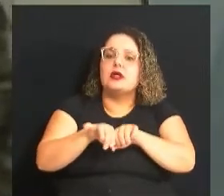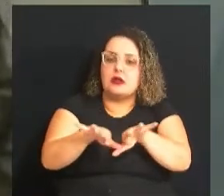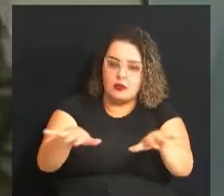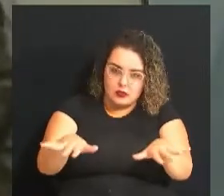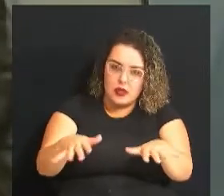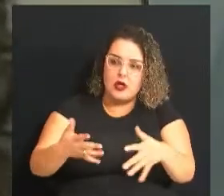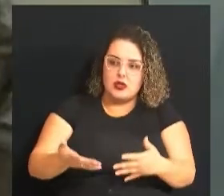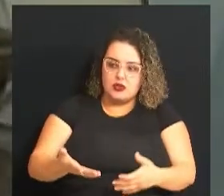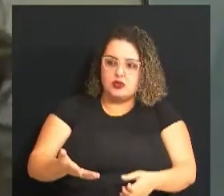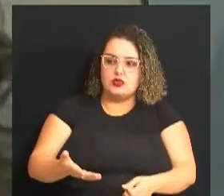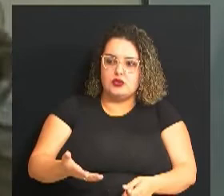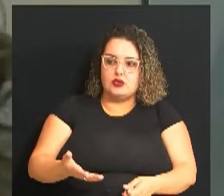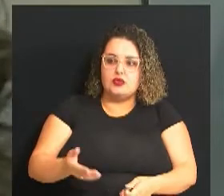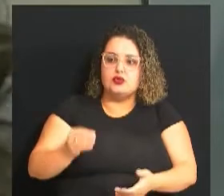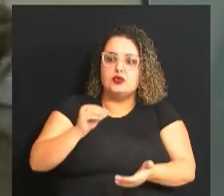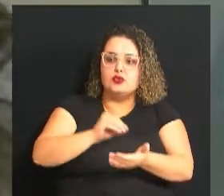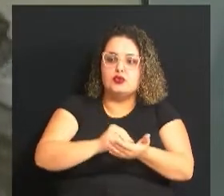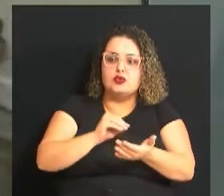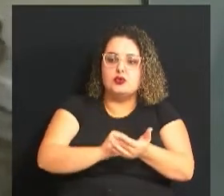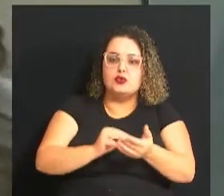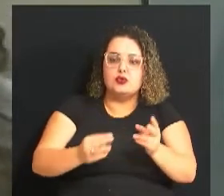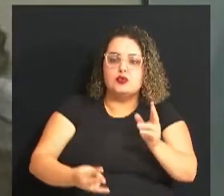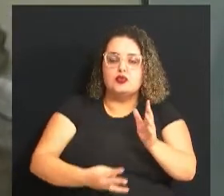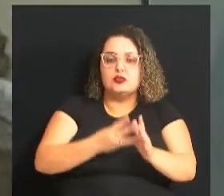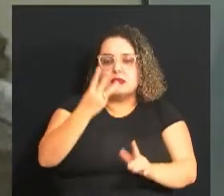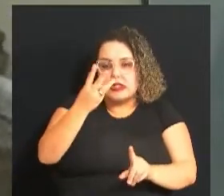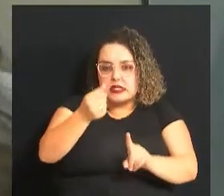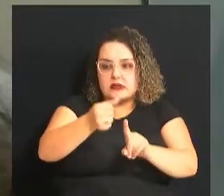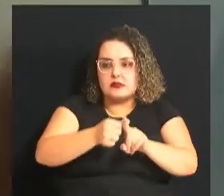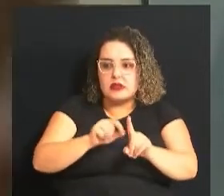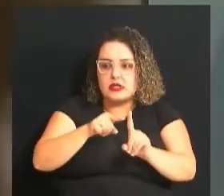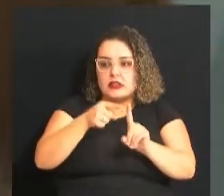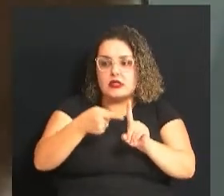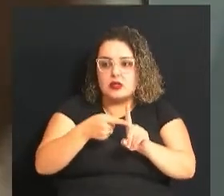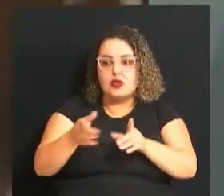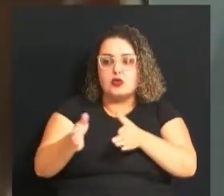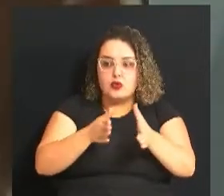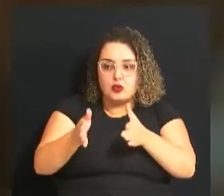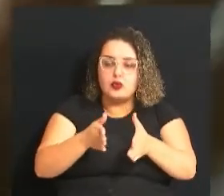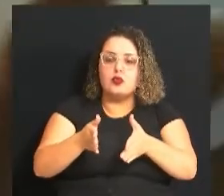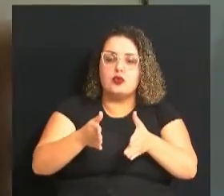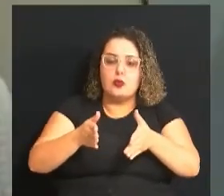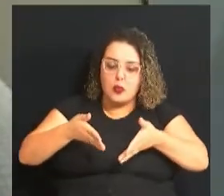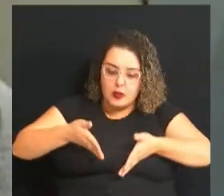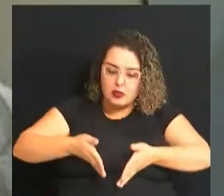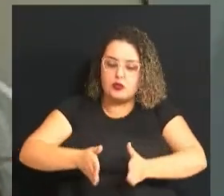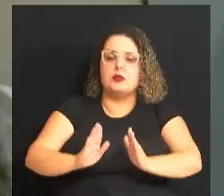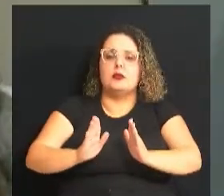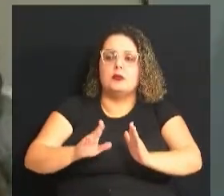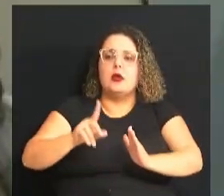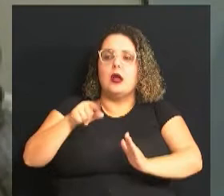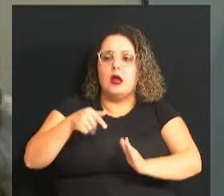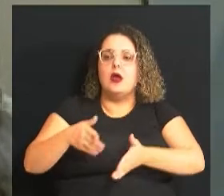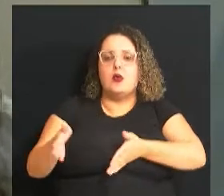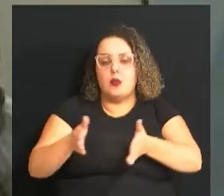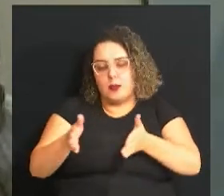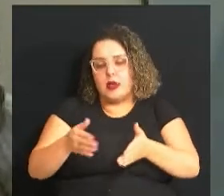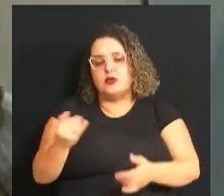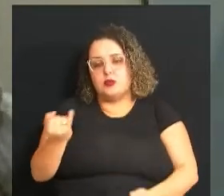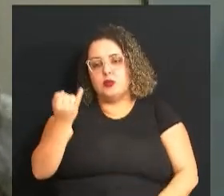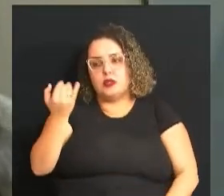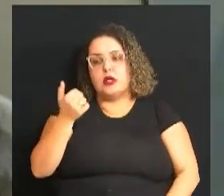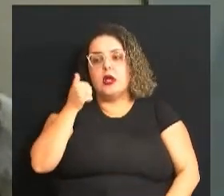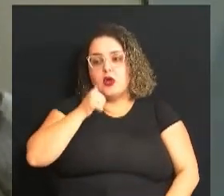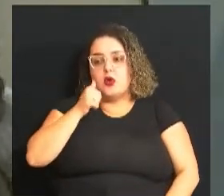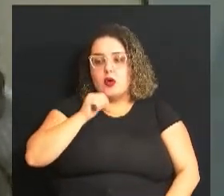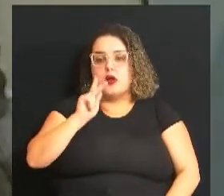principalmente no último trimestre da gravidez e na hora do parto, é o momento crucial, é o momento do parto. Então, as mulheres que têm